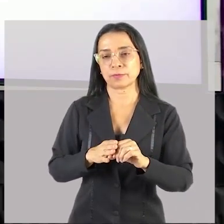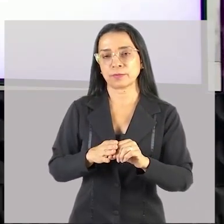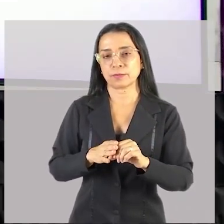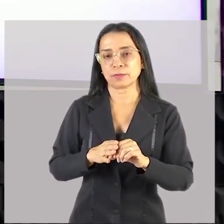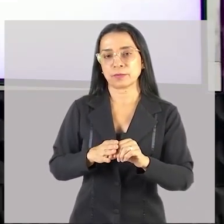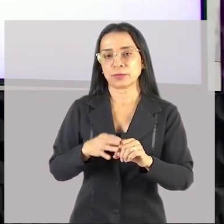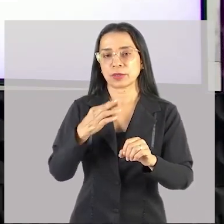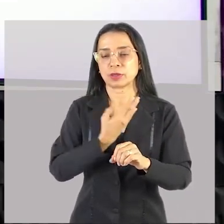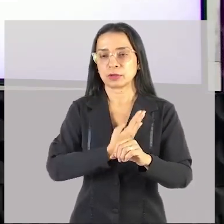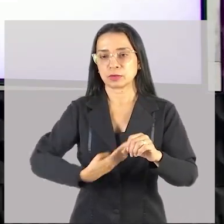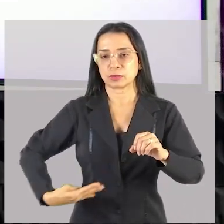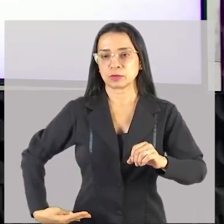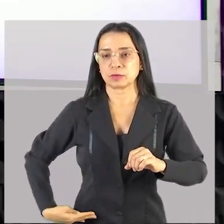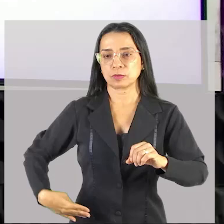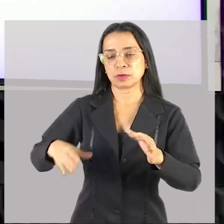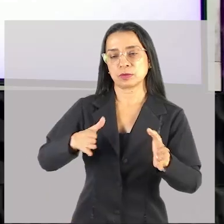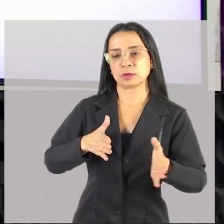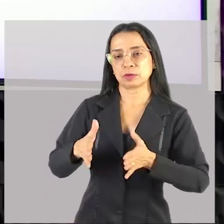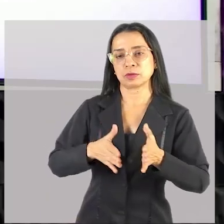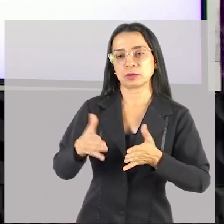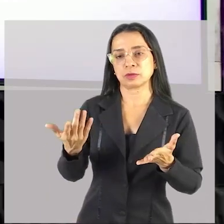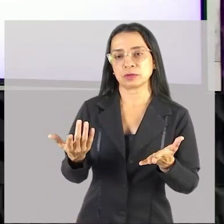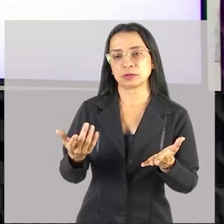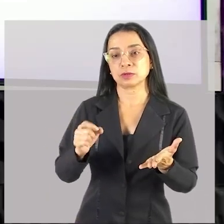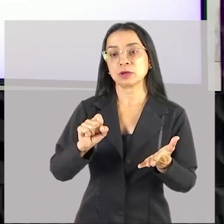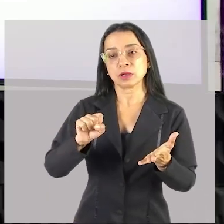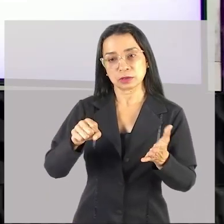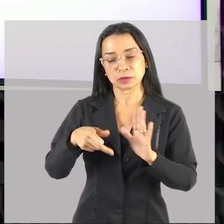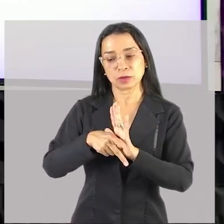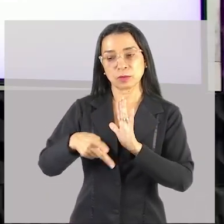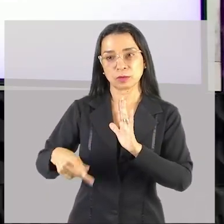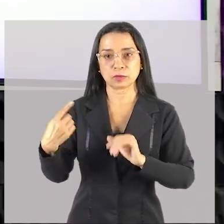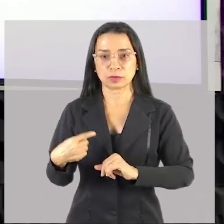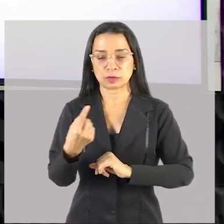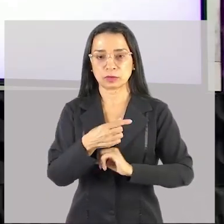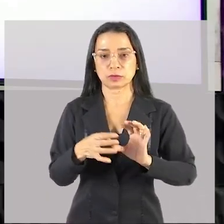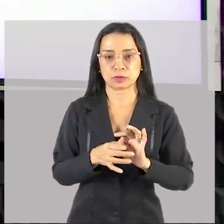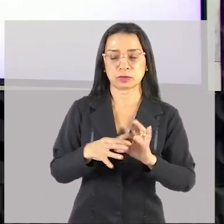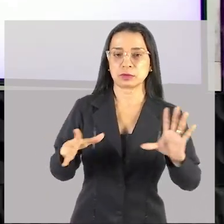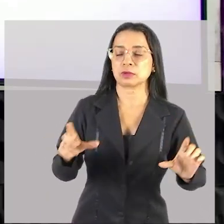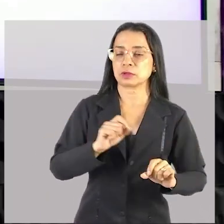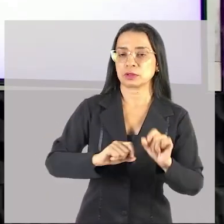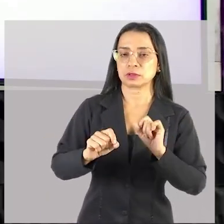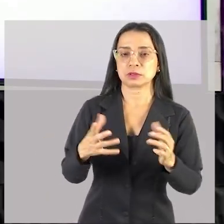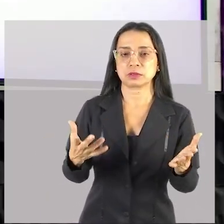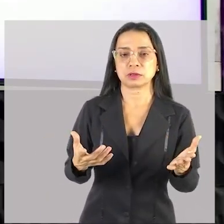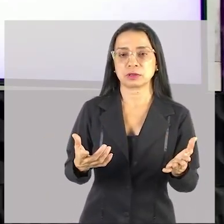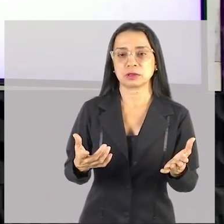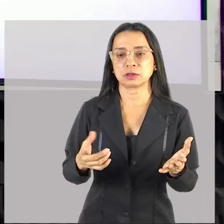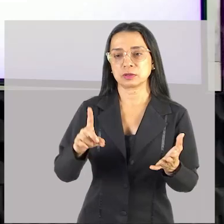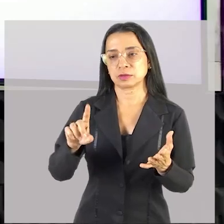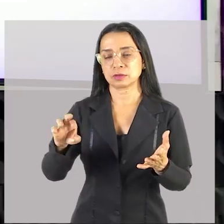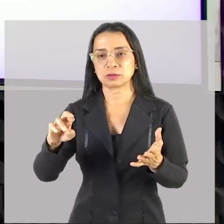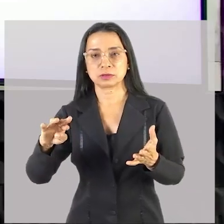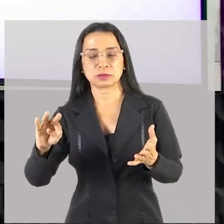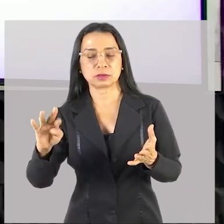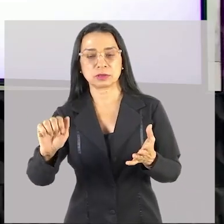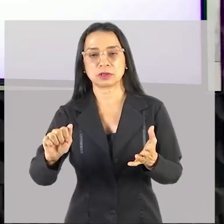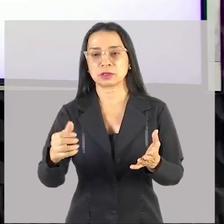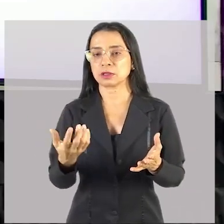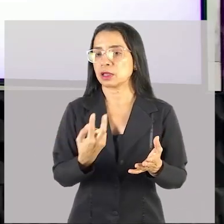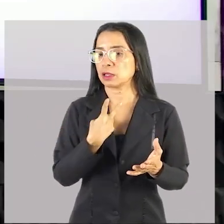característica, como eu falei, da nossa democracia, que é uma democracia indireta. Em uma democracia direta não pode haver o estabelecimento de mandatos